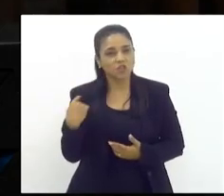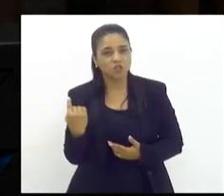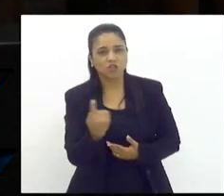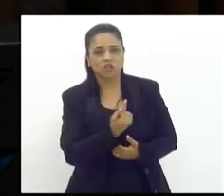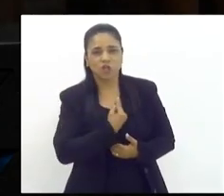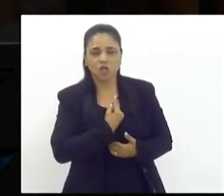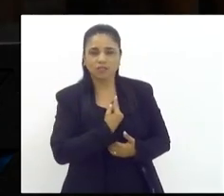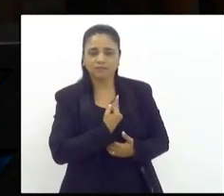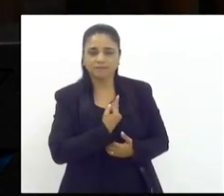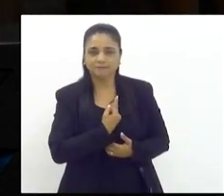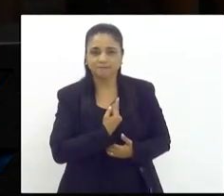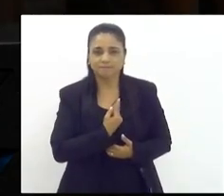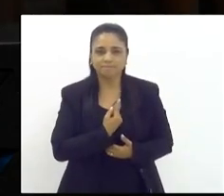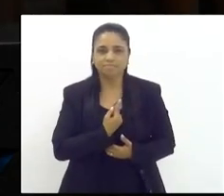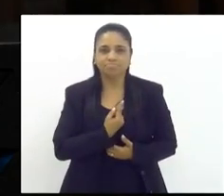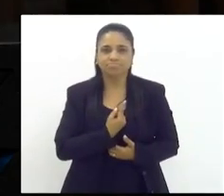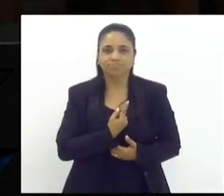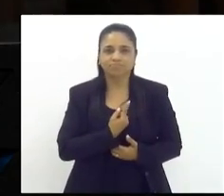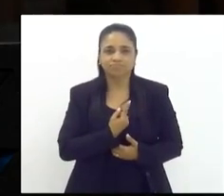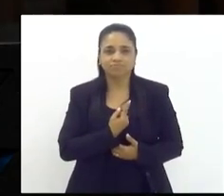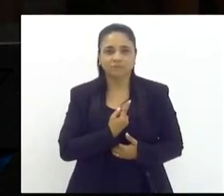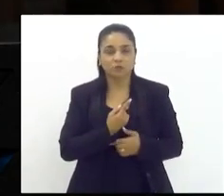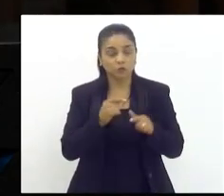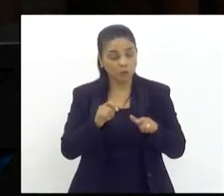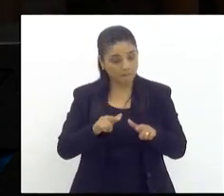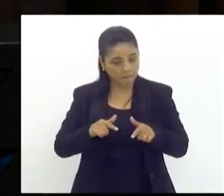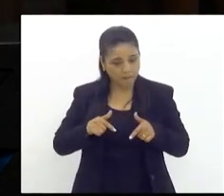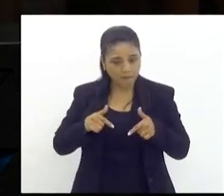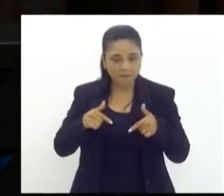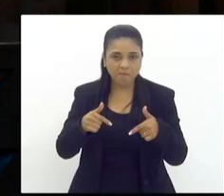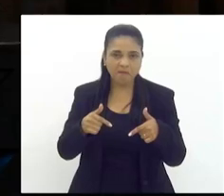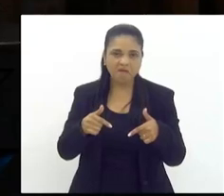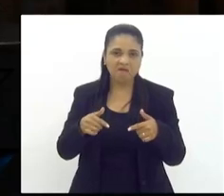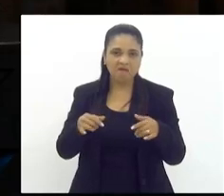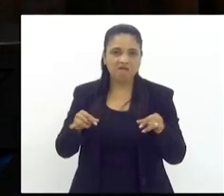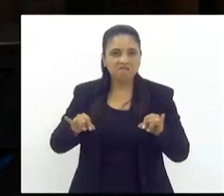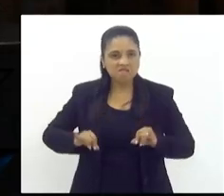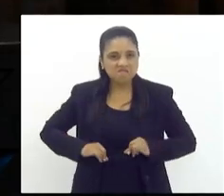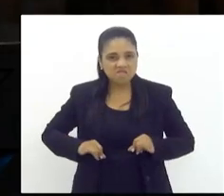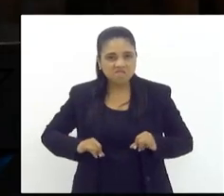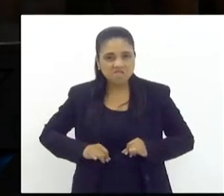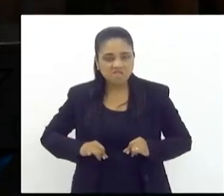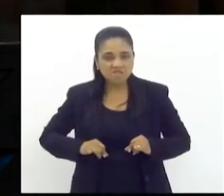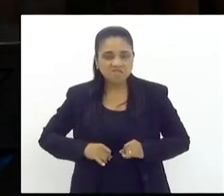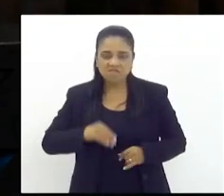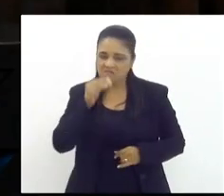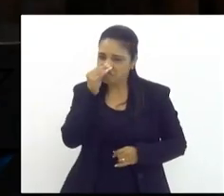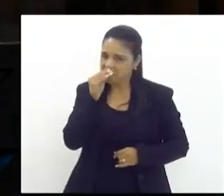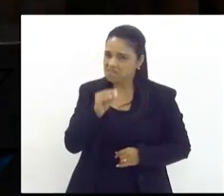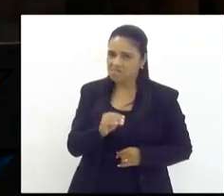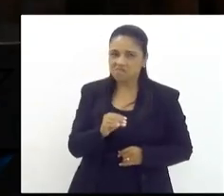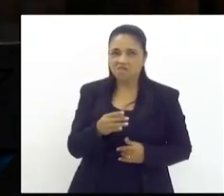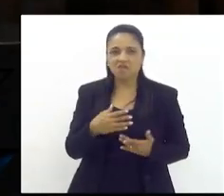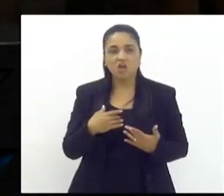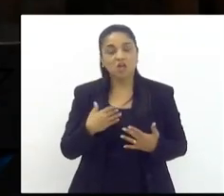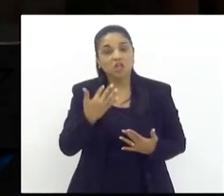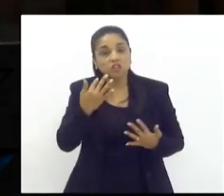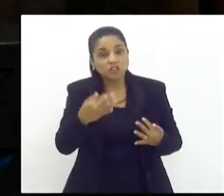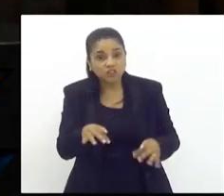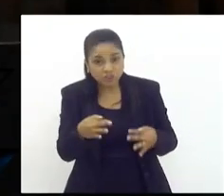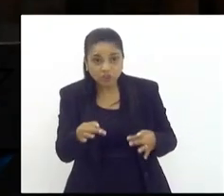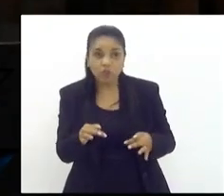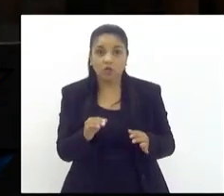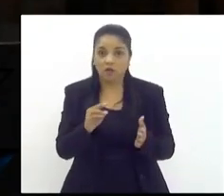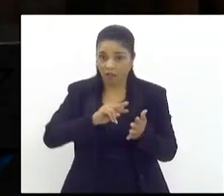não fazemos hierarquia sobre a dor e hierarquia sobre a barbárie dor é dor